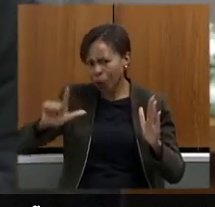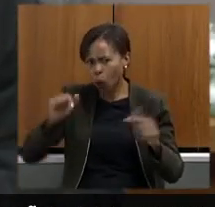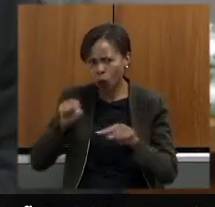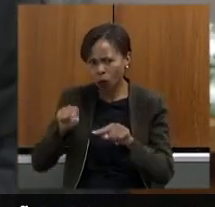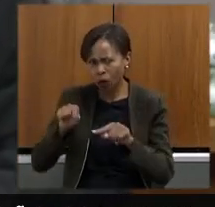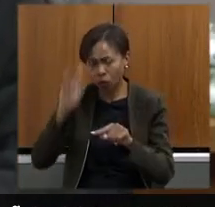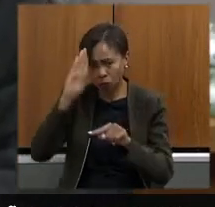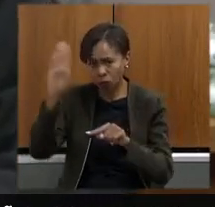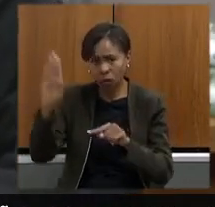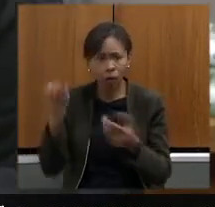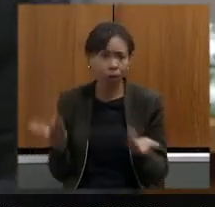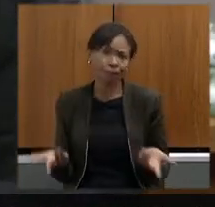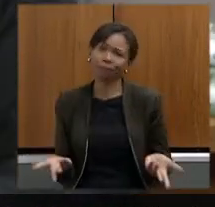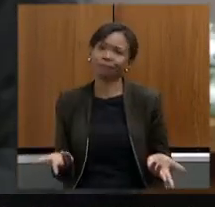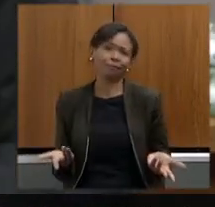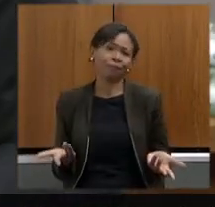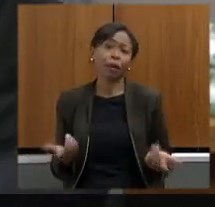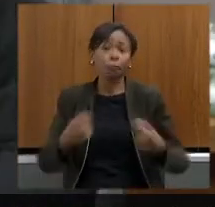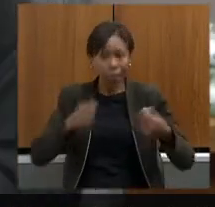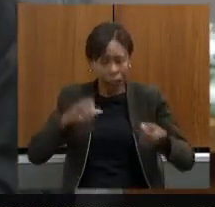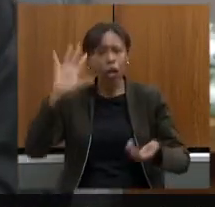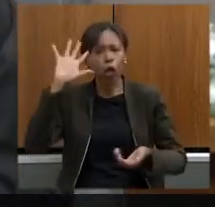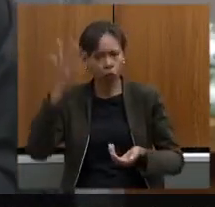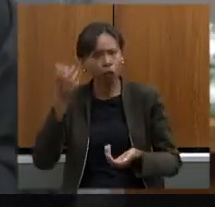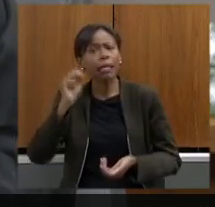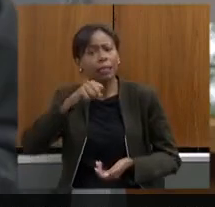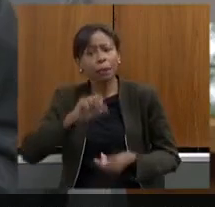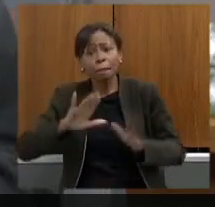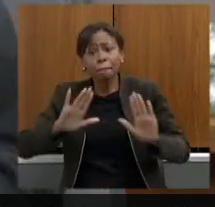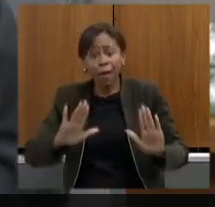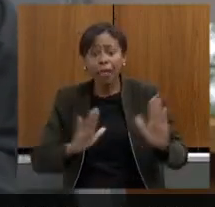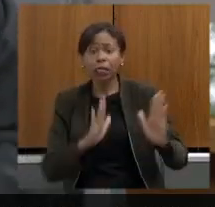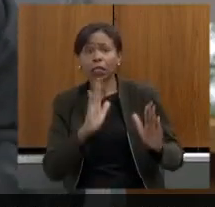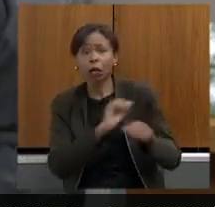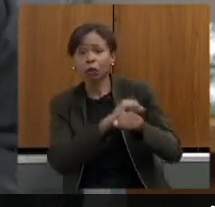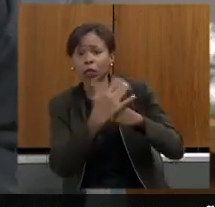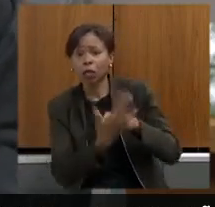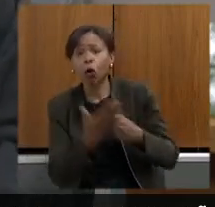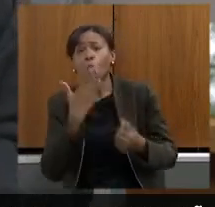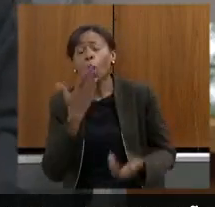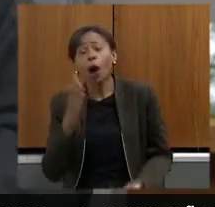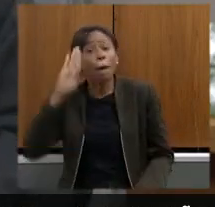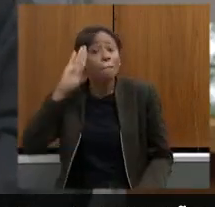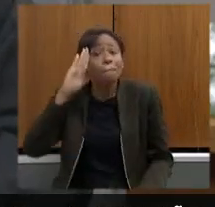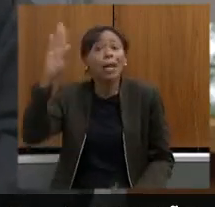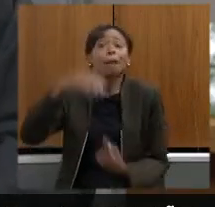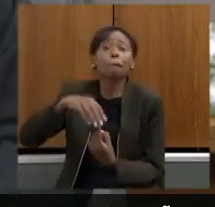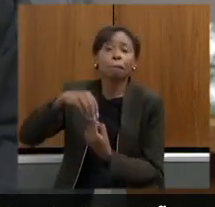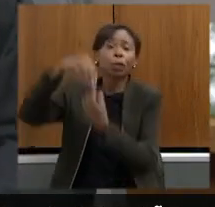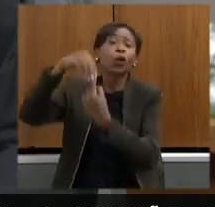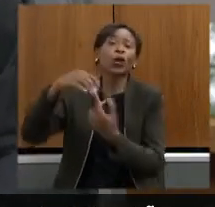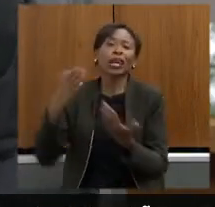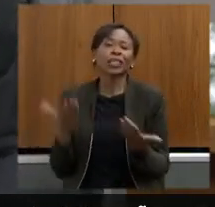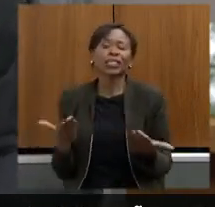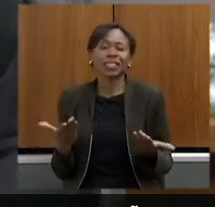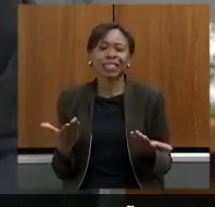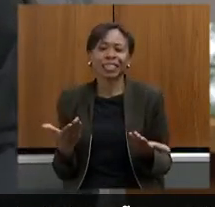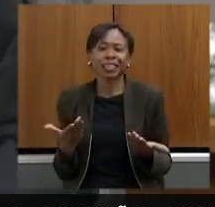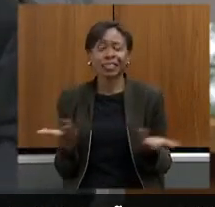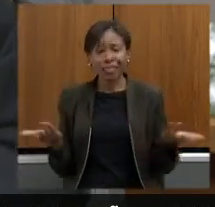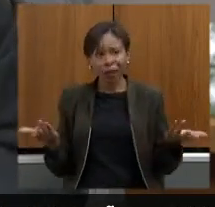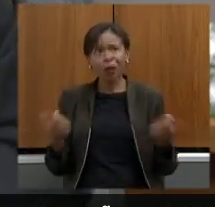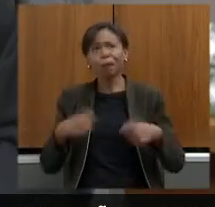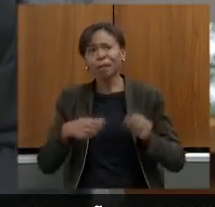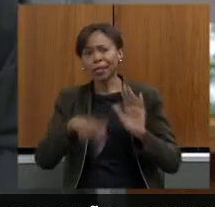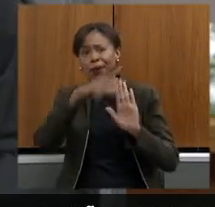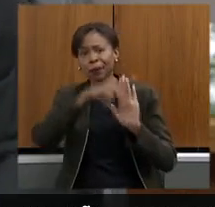sem entrar no mérito nós vamos discutir o quê quais são as prioridades porque senão a gente escute que é necessário um